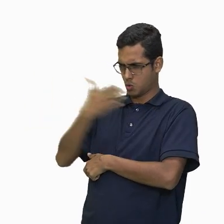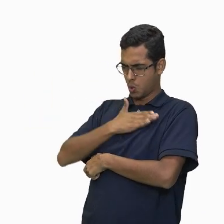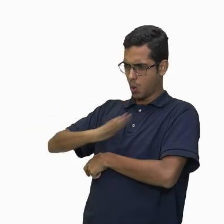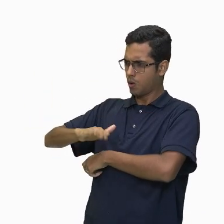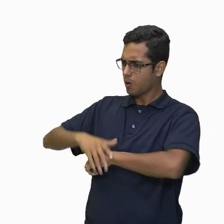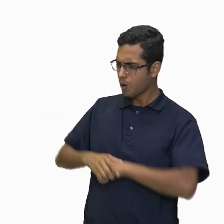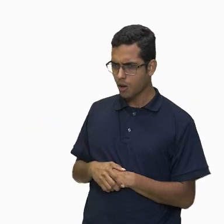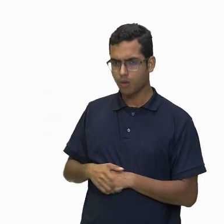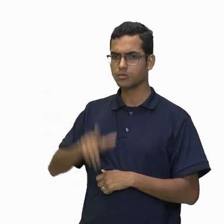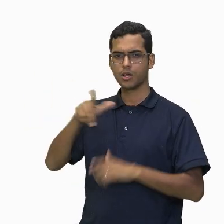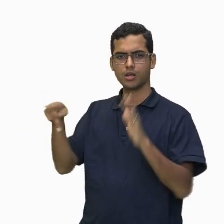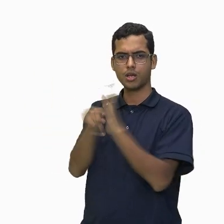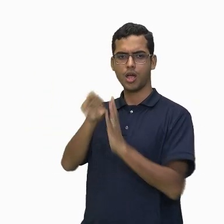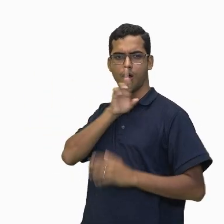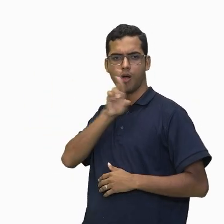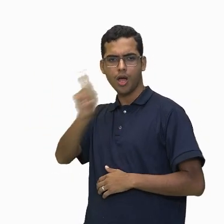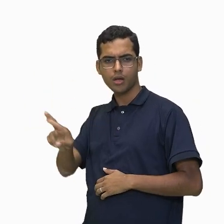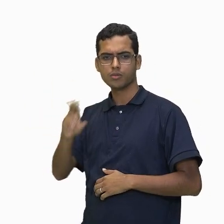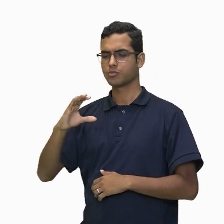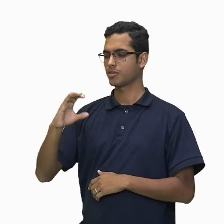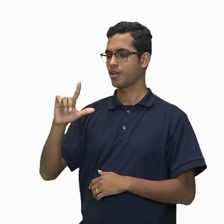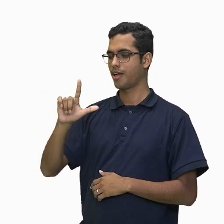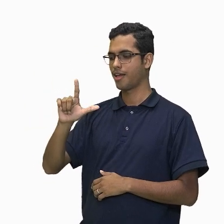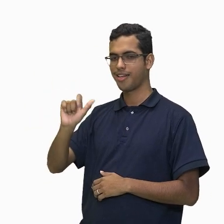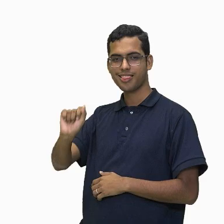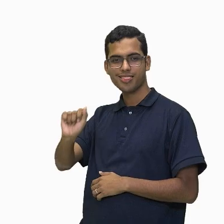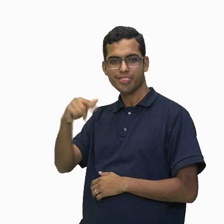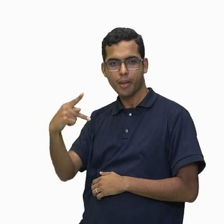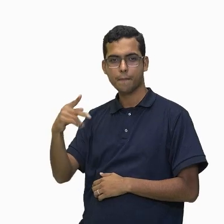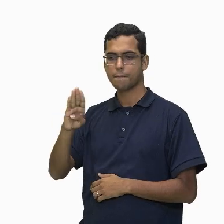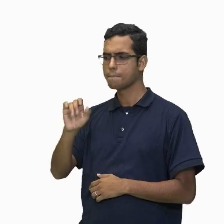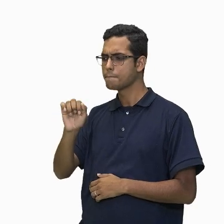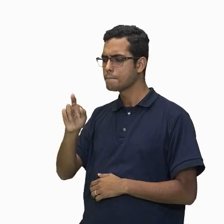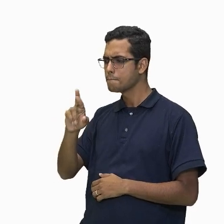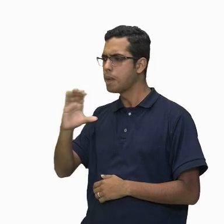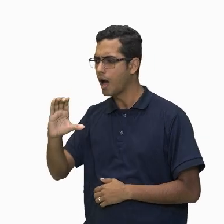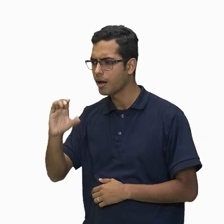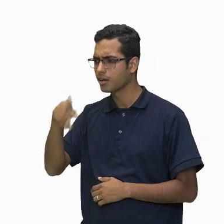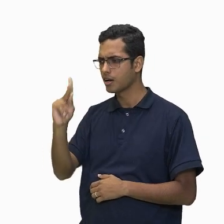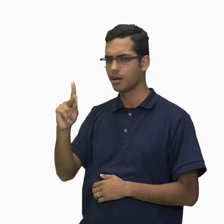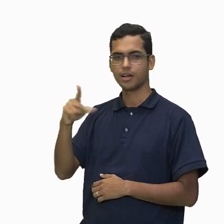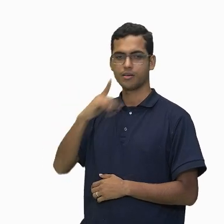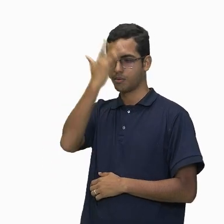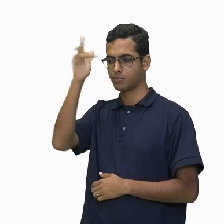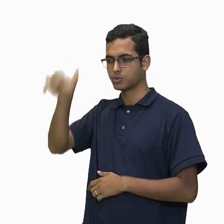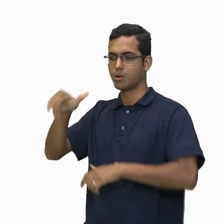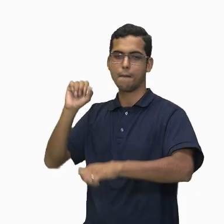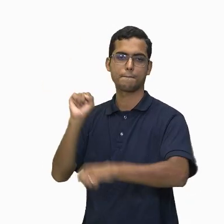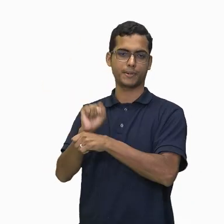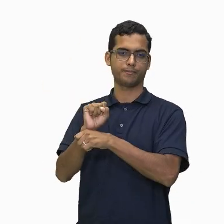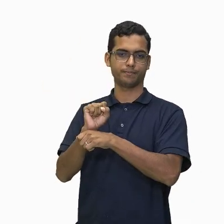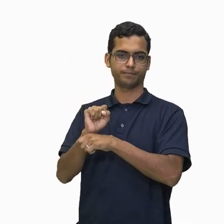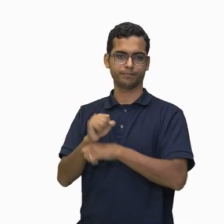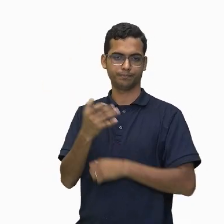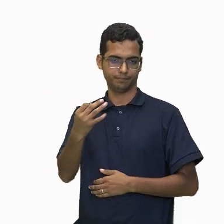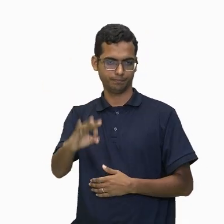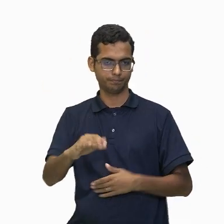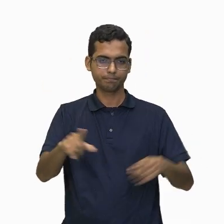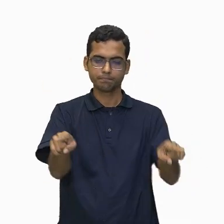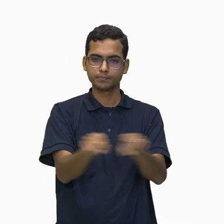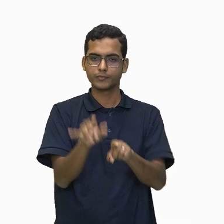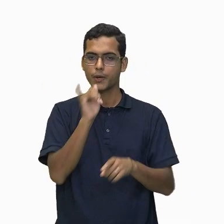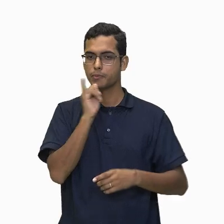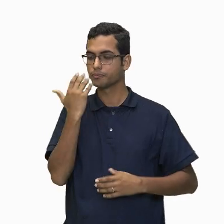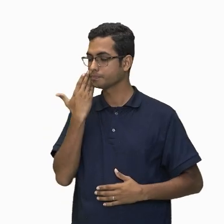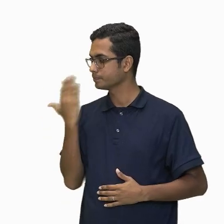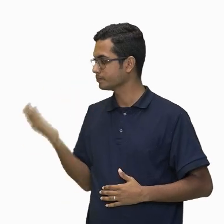exemplo aqui. She clapped back at the haters. She clapped back at the haters. Essa